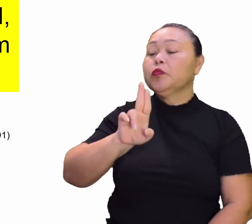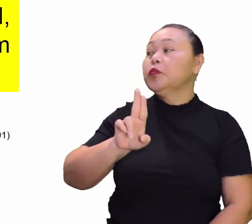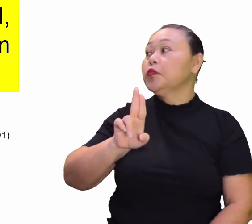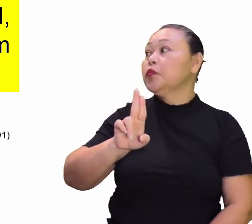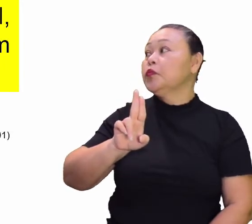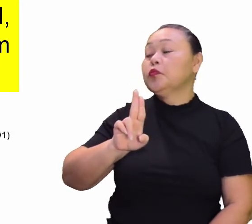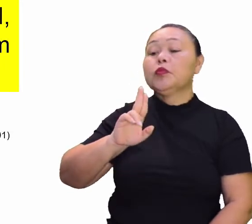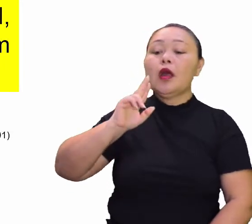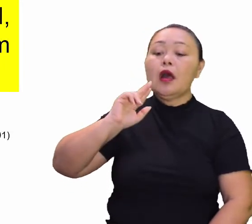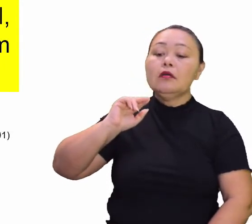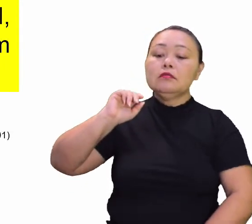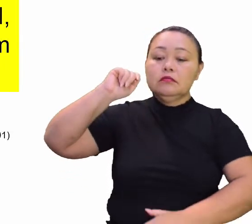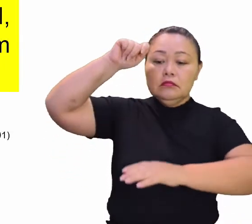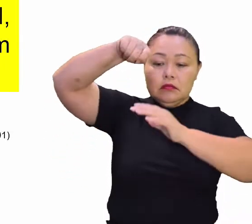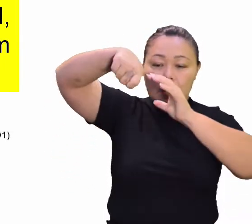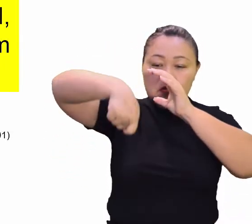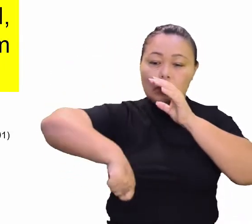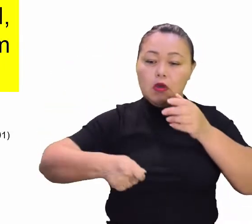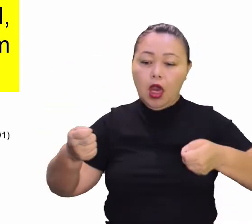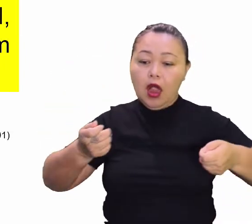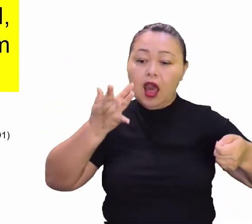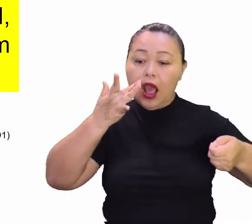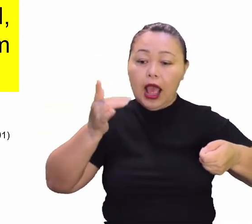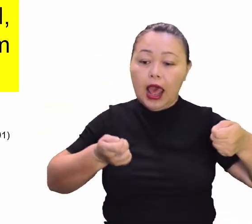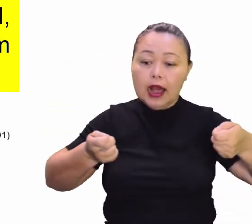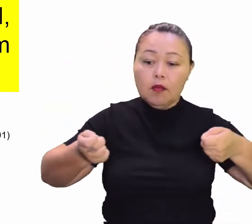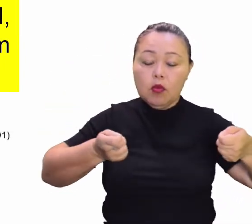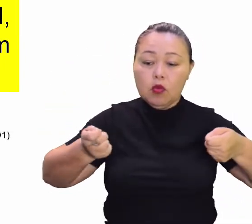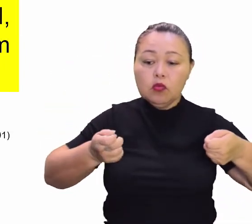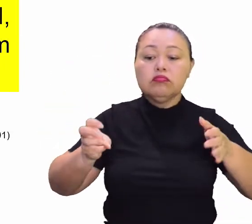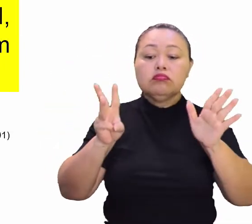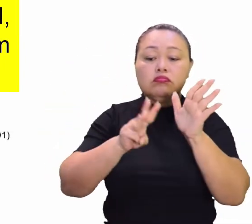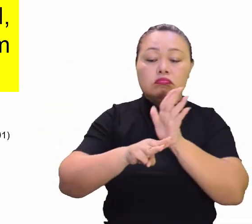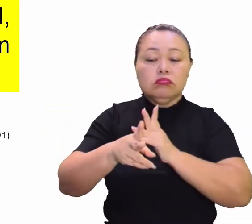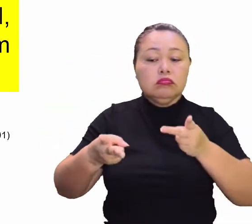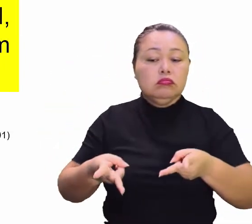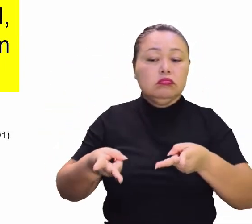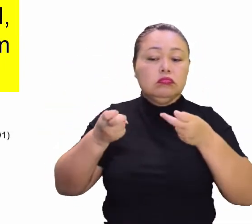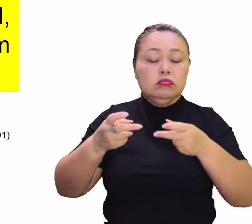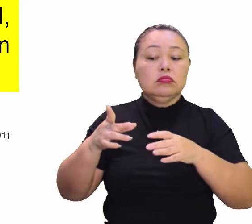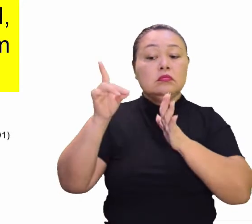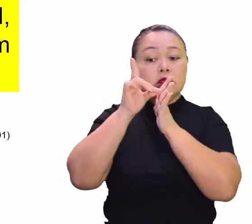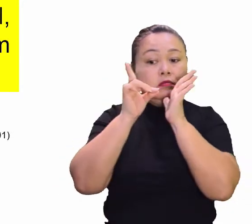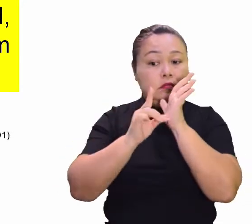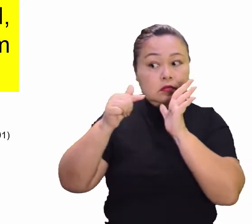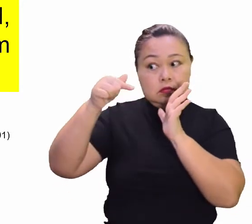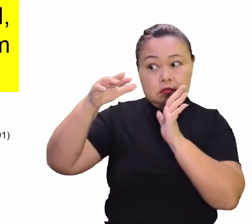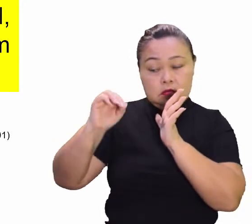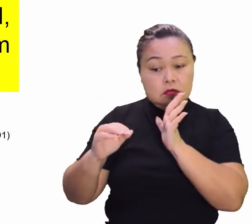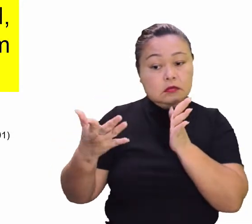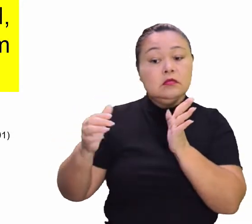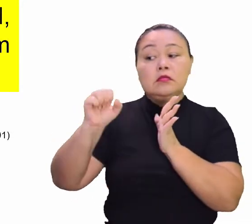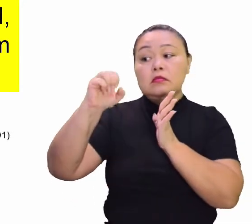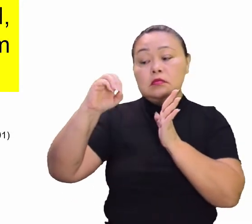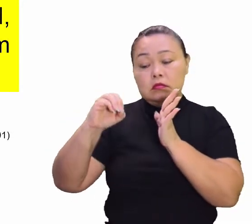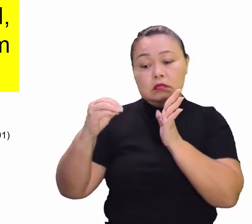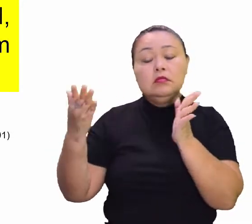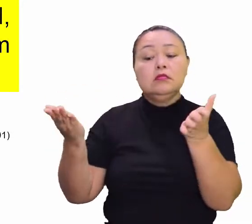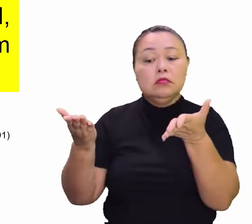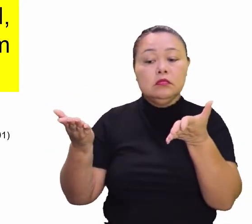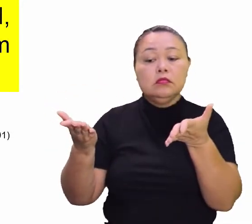o garimpo Com certeza. na madeira. Exato. Tão explorado na década de 70 e